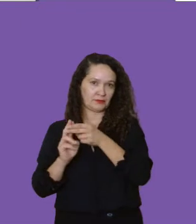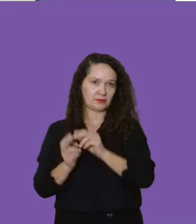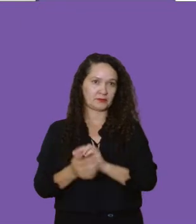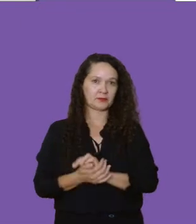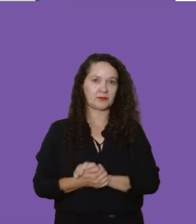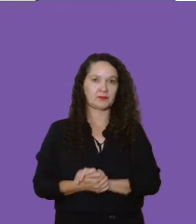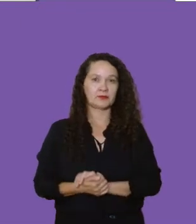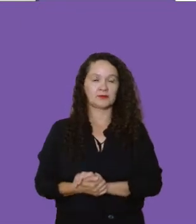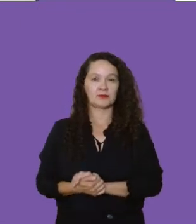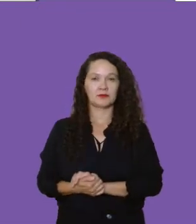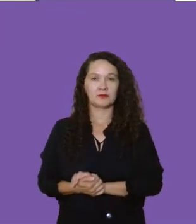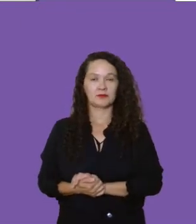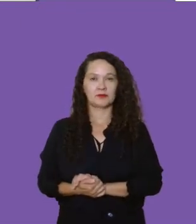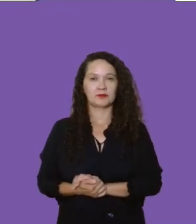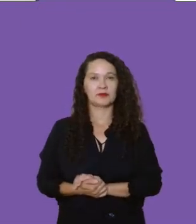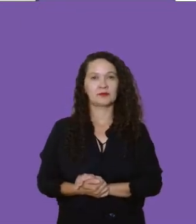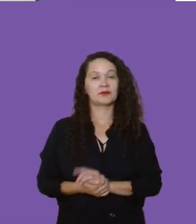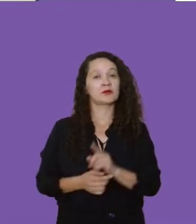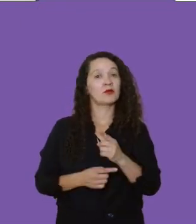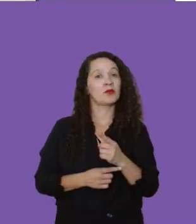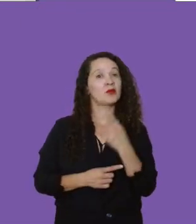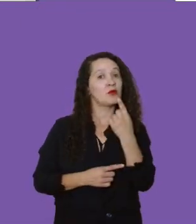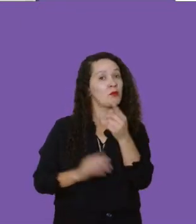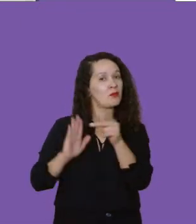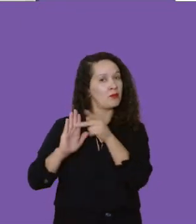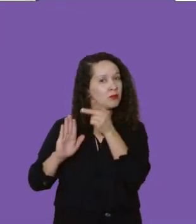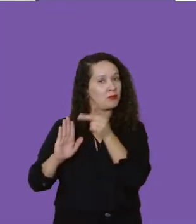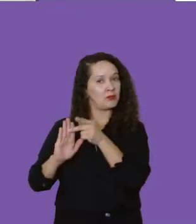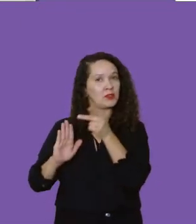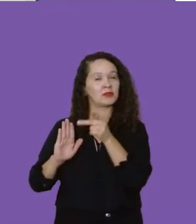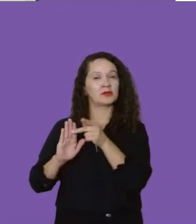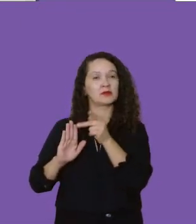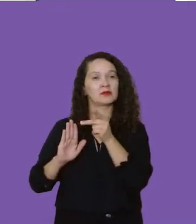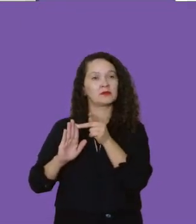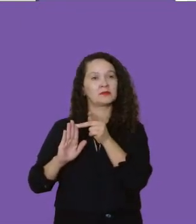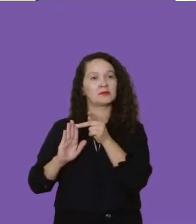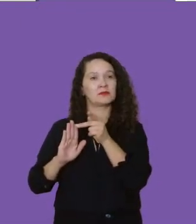e uma portaria para